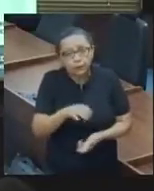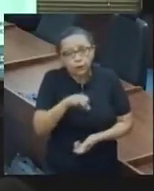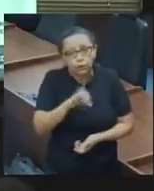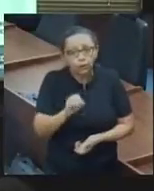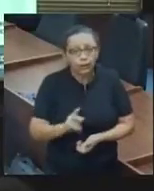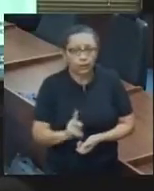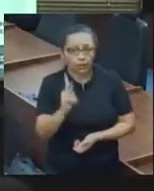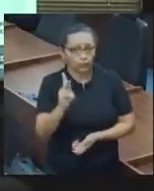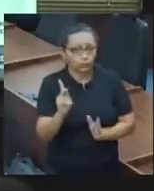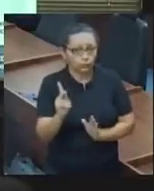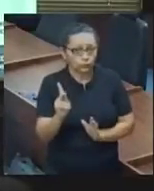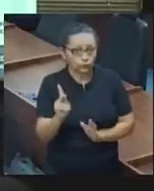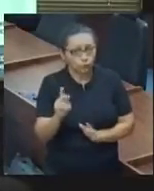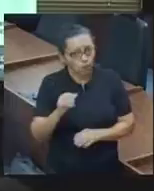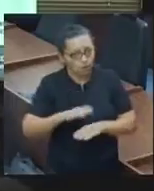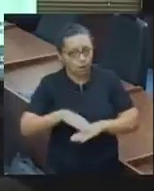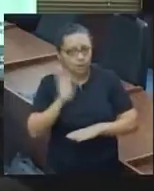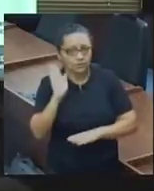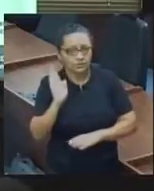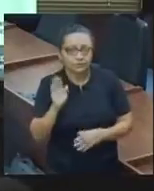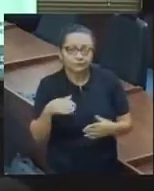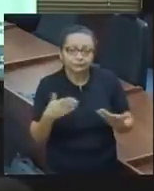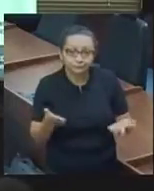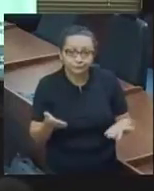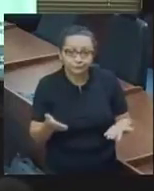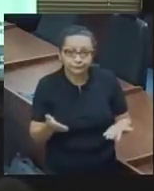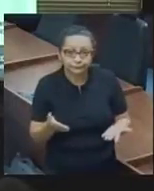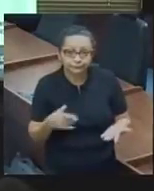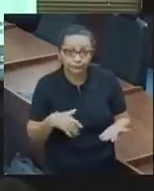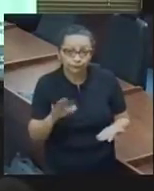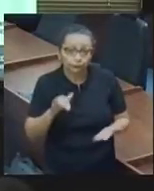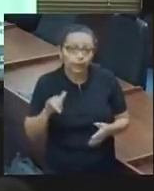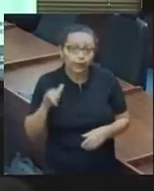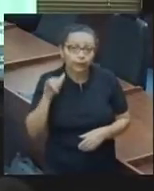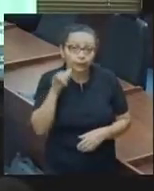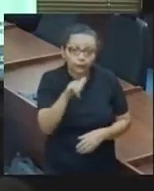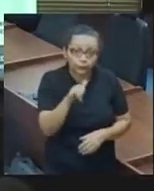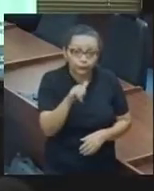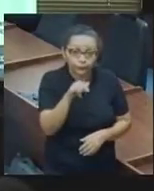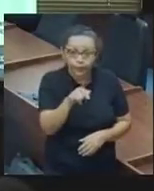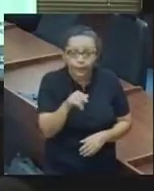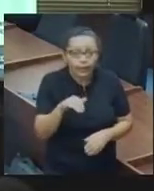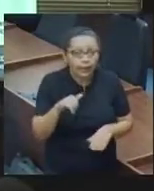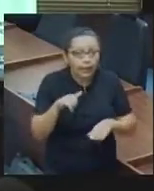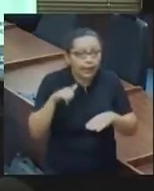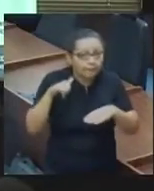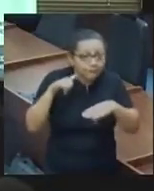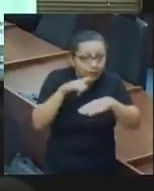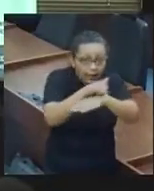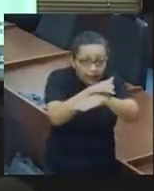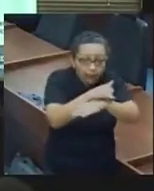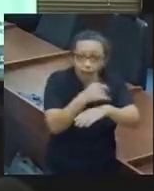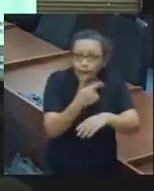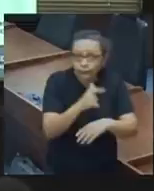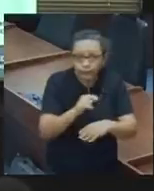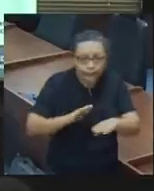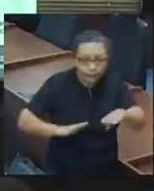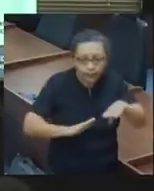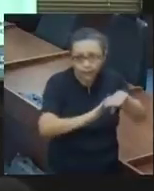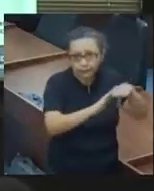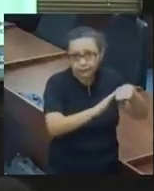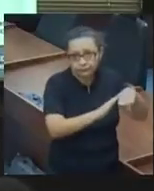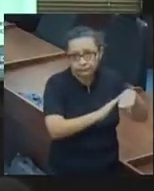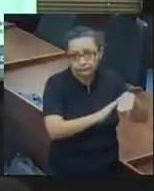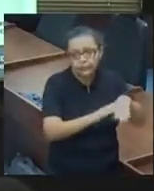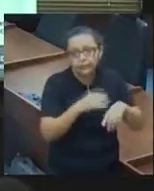quilos ou mais e aí porque ele é forte e alto vocês vêem dois funcionários que